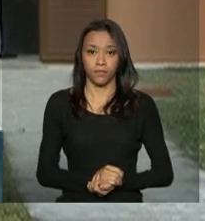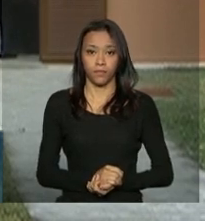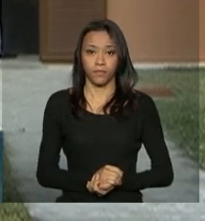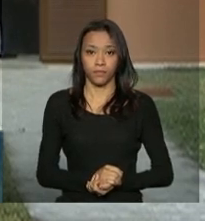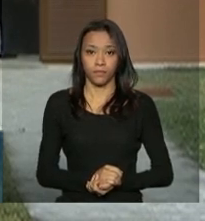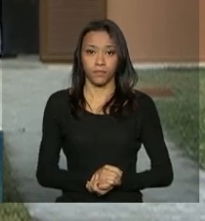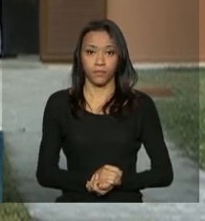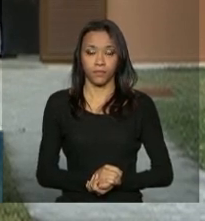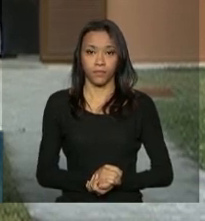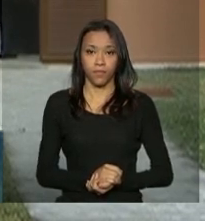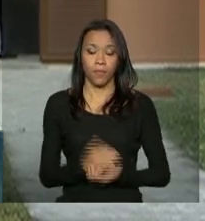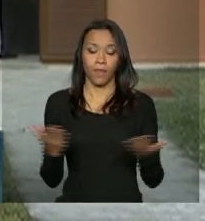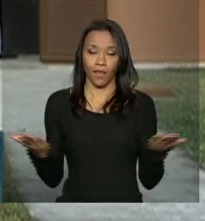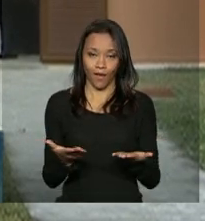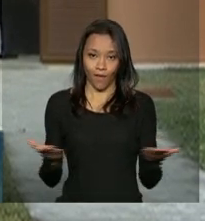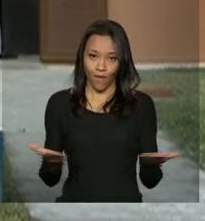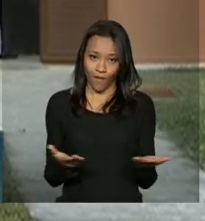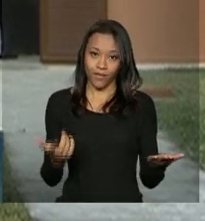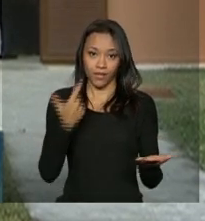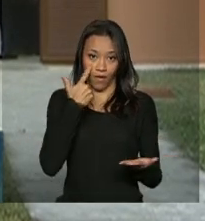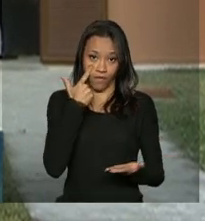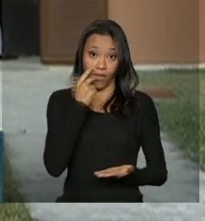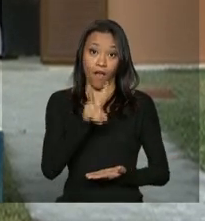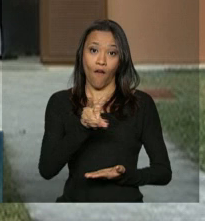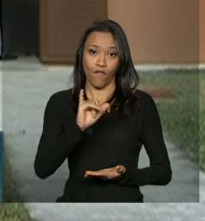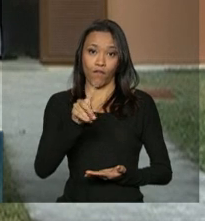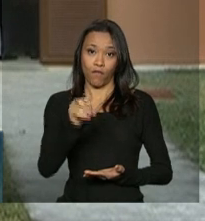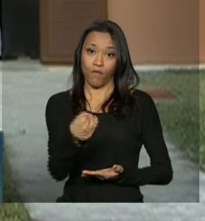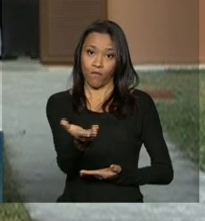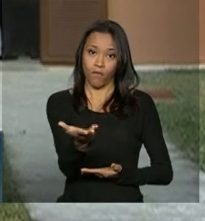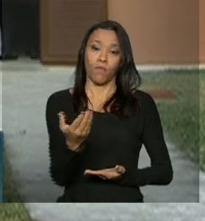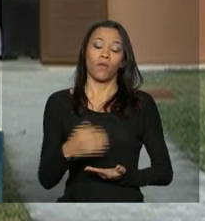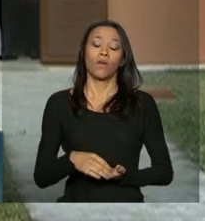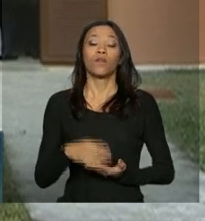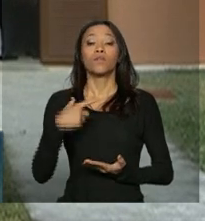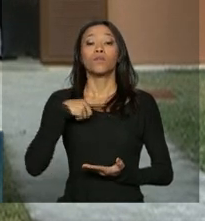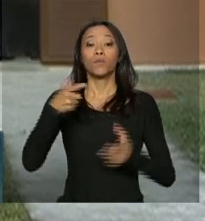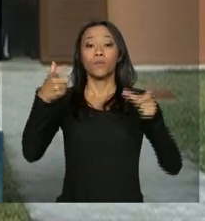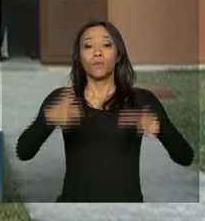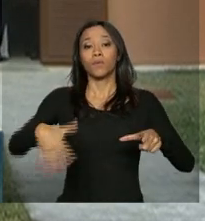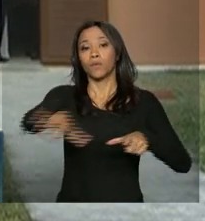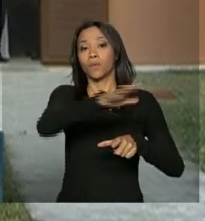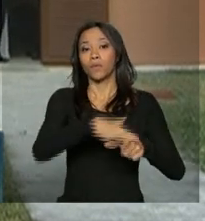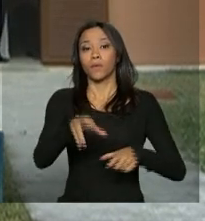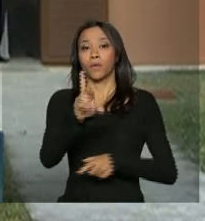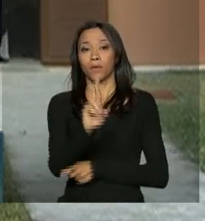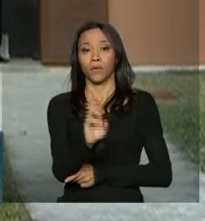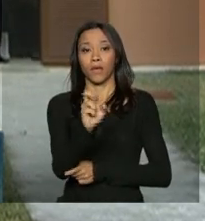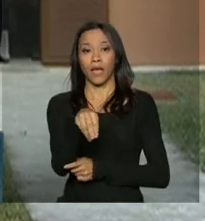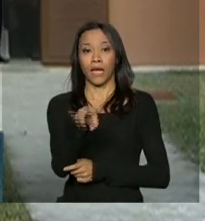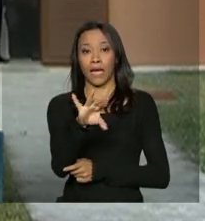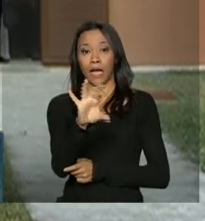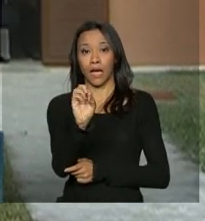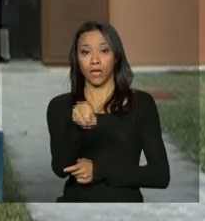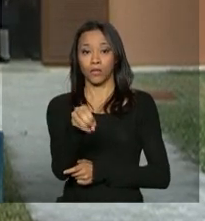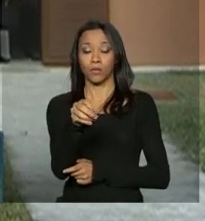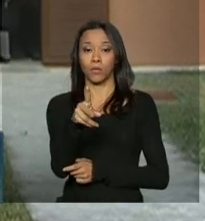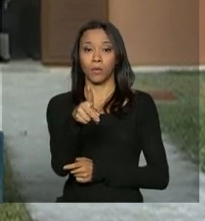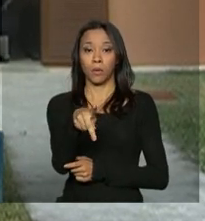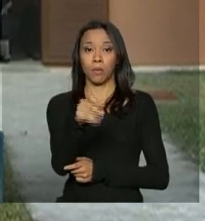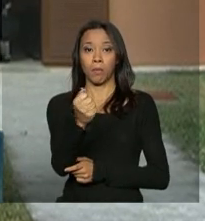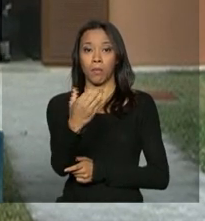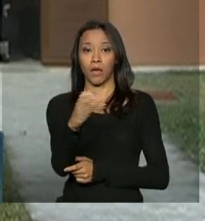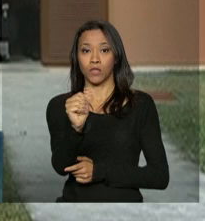mês estamos ao vivo com imagens do Recanto do Passaré um um